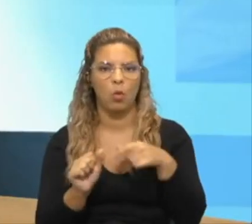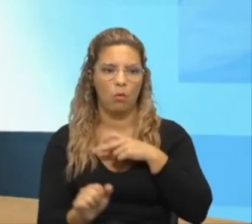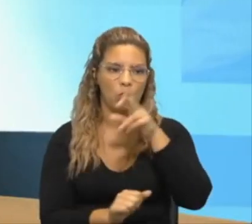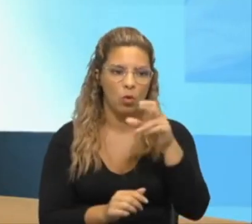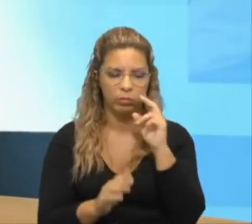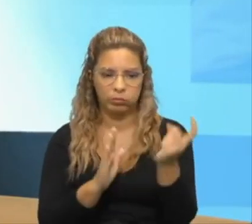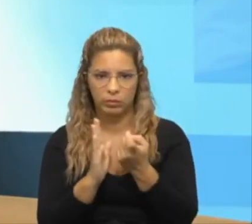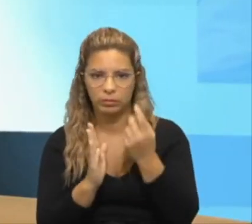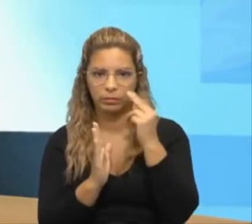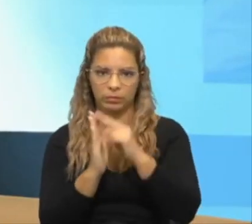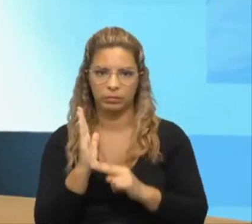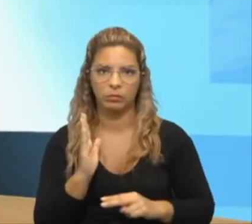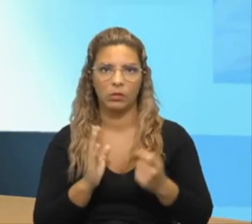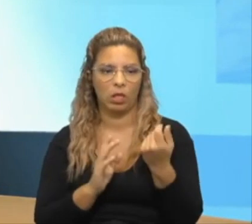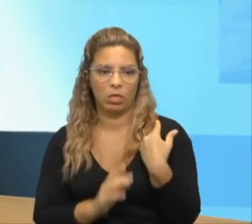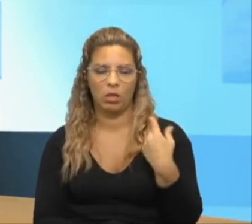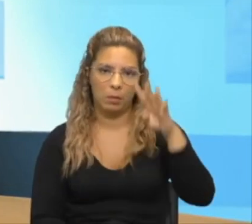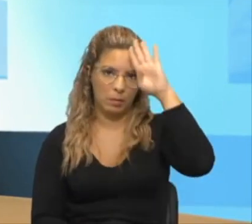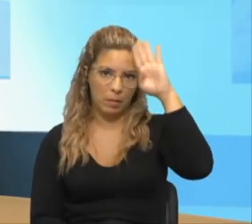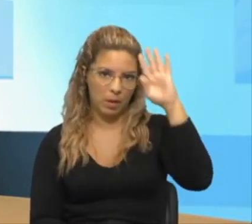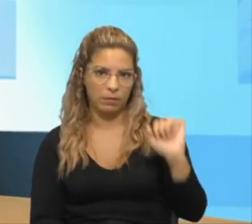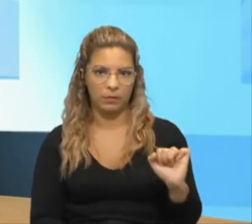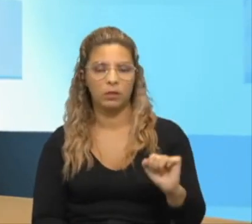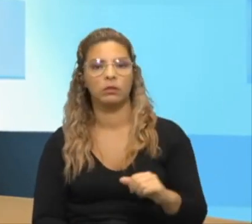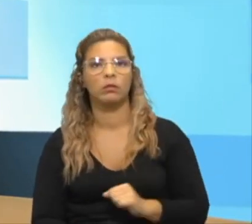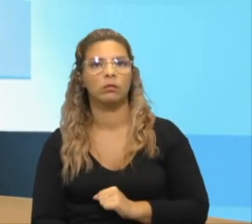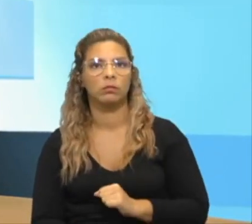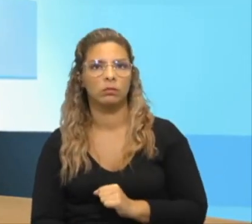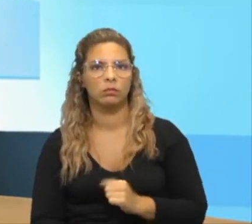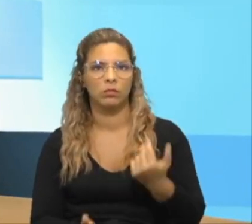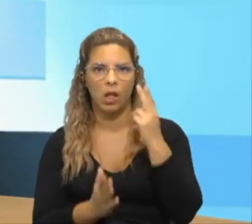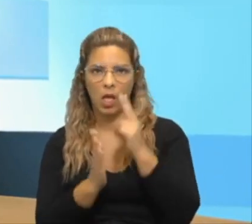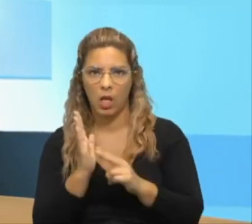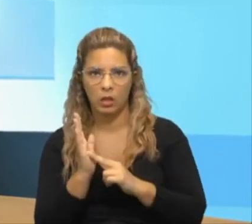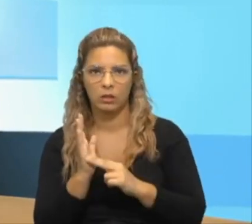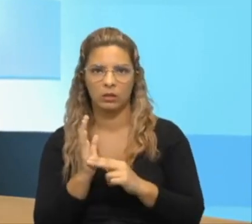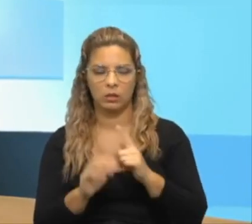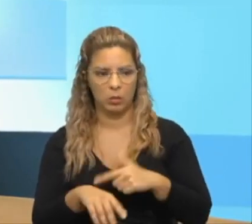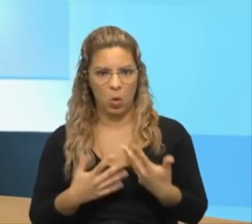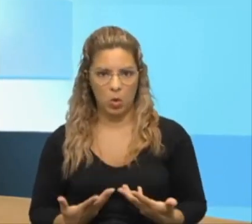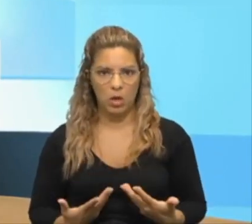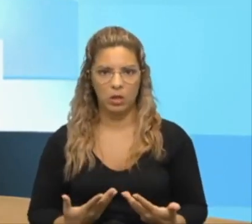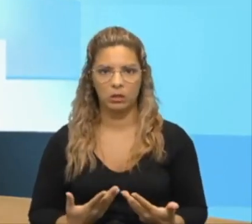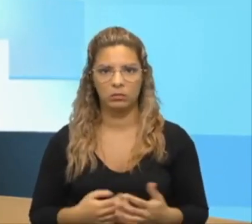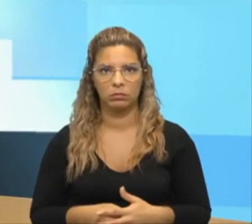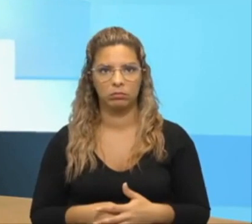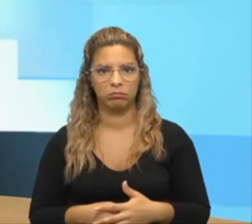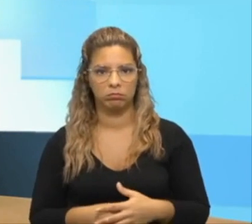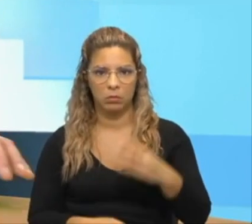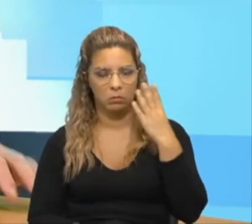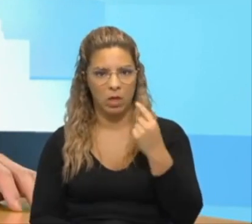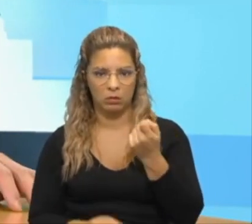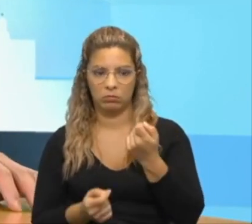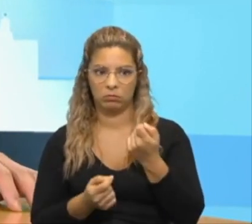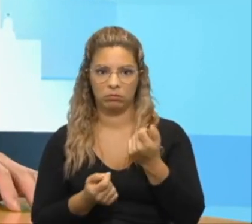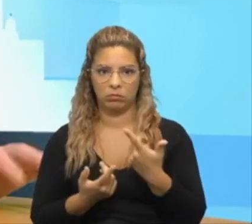releu, agora mais recentemente, olhando ou lendo nas circunstâncias atuais, acredito que ele tenha uma atualidade